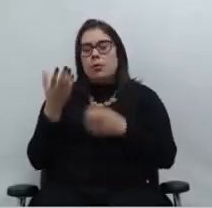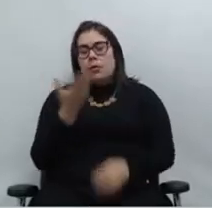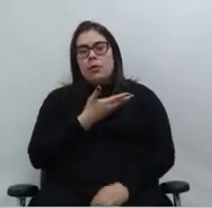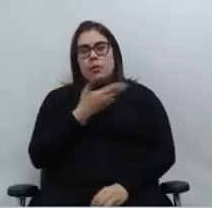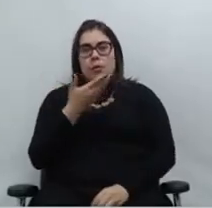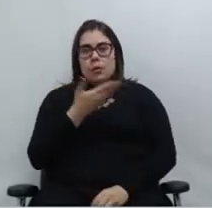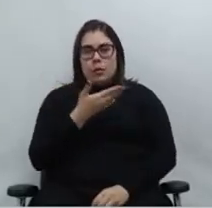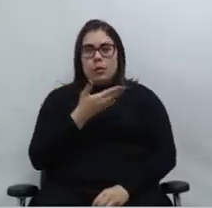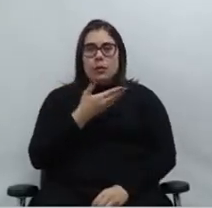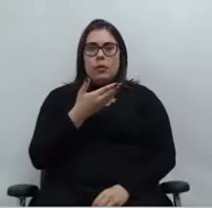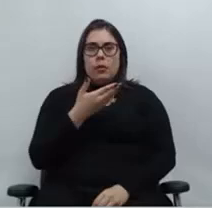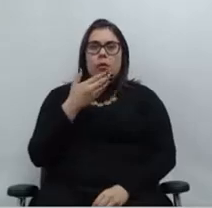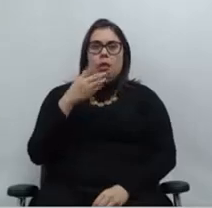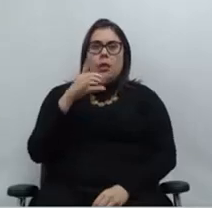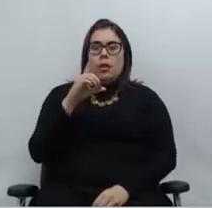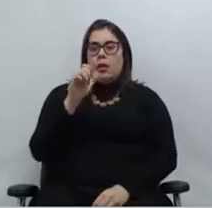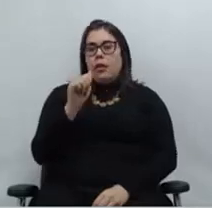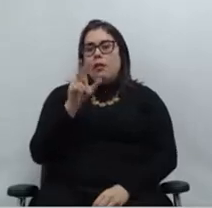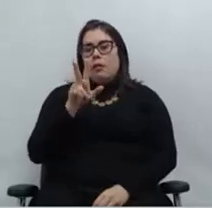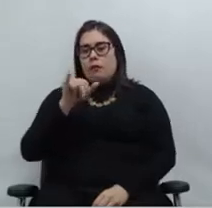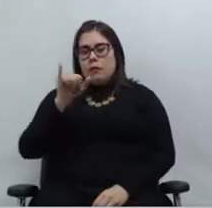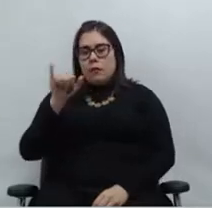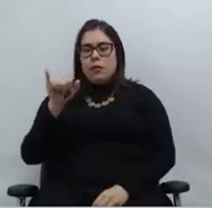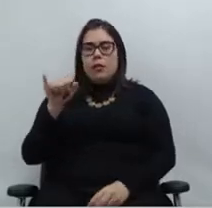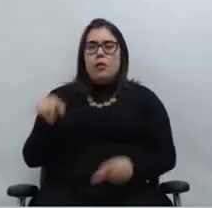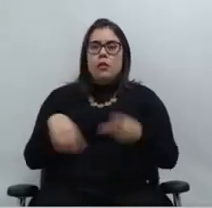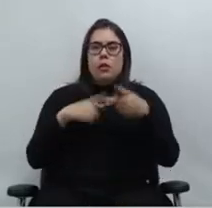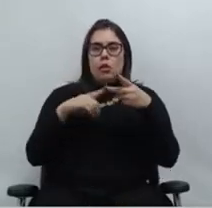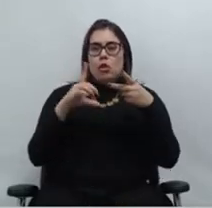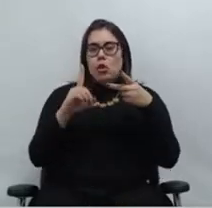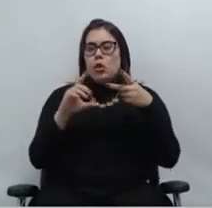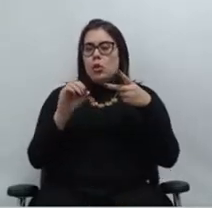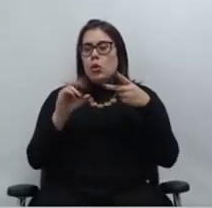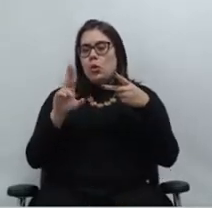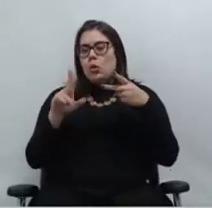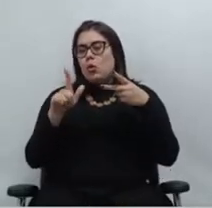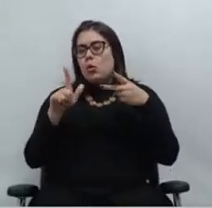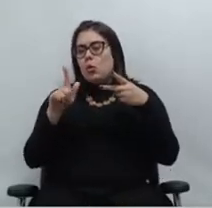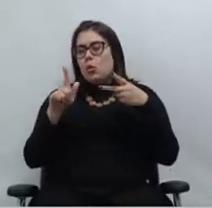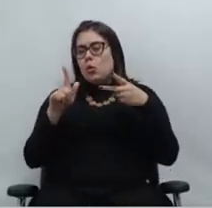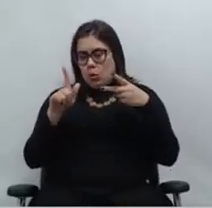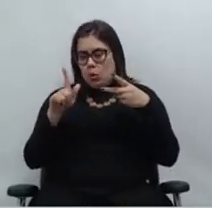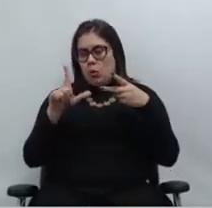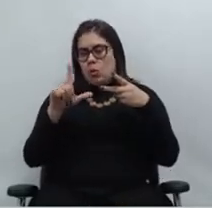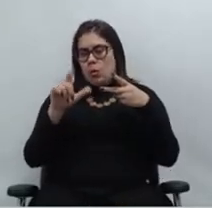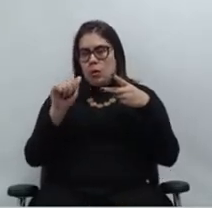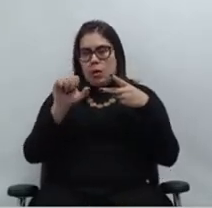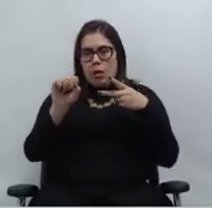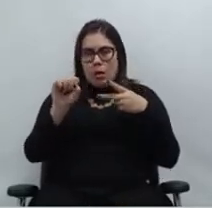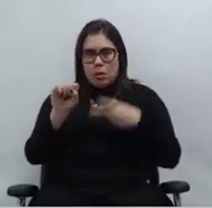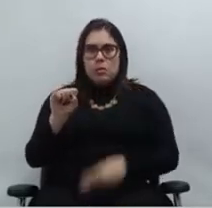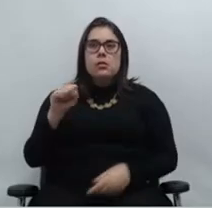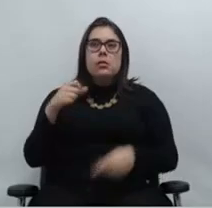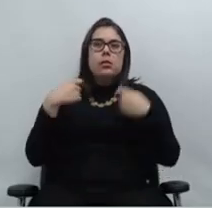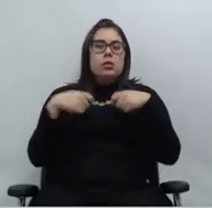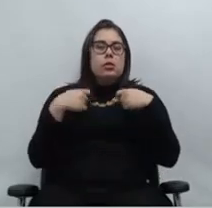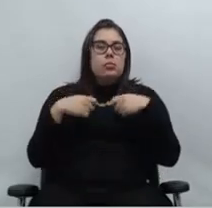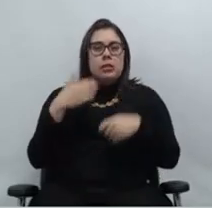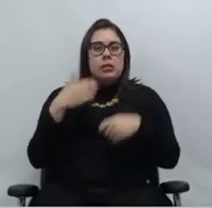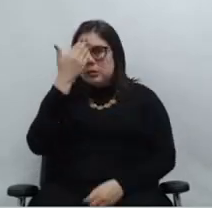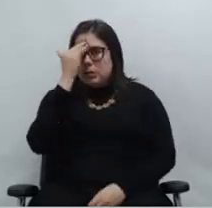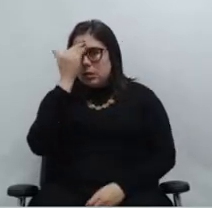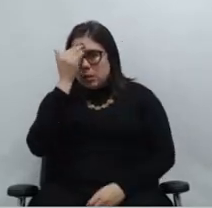Davi Martins e Douglas Schauerhuber, no sentido de que possamos entender o quanto é acontecido no que diz respeito à